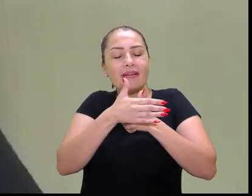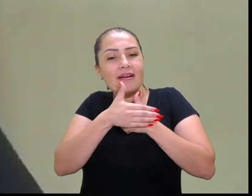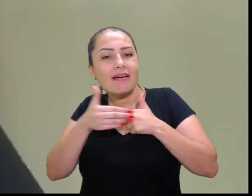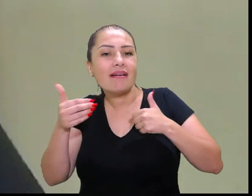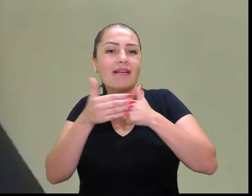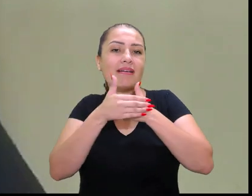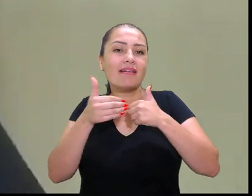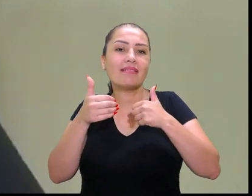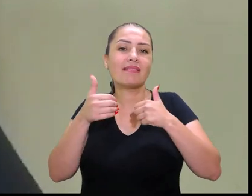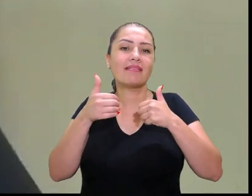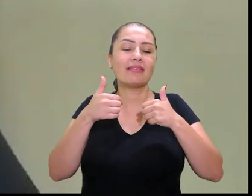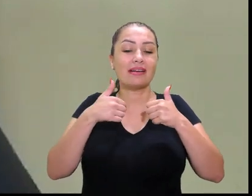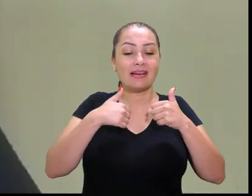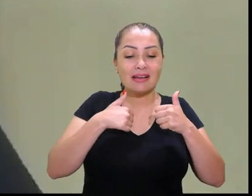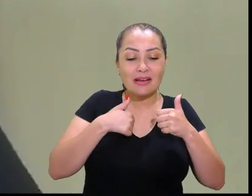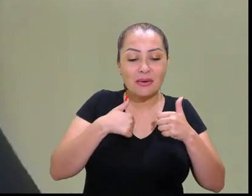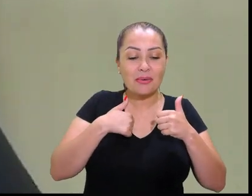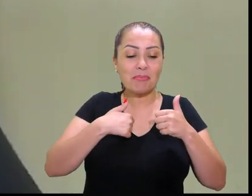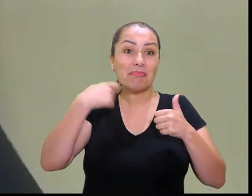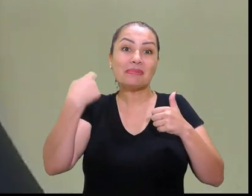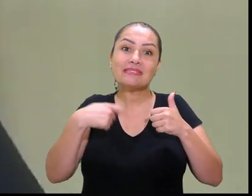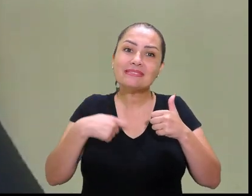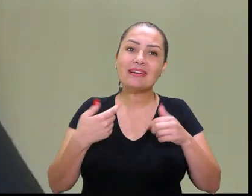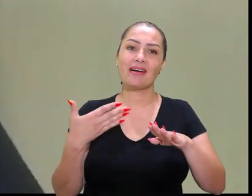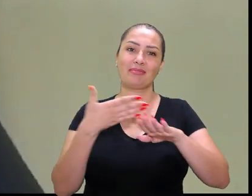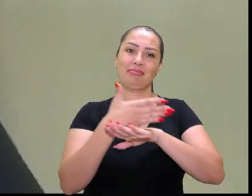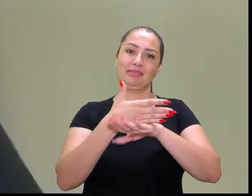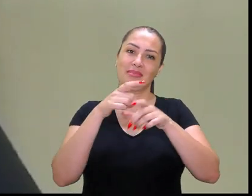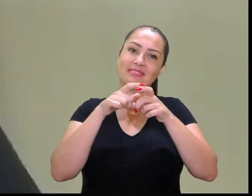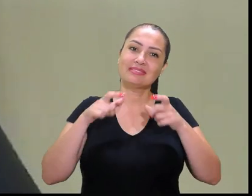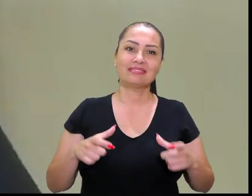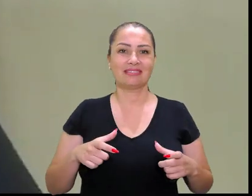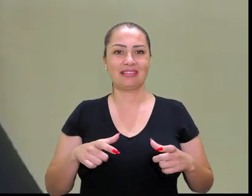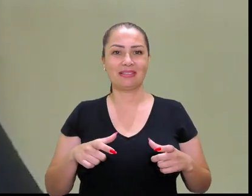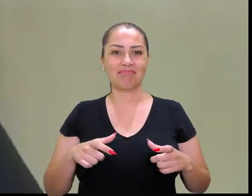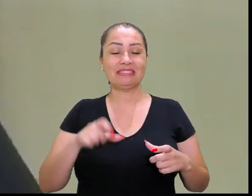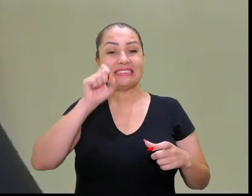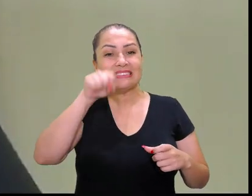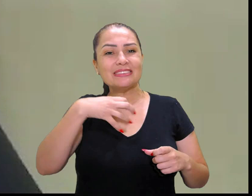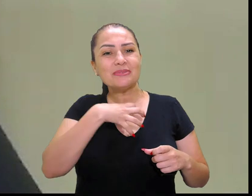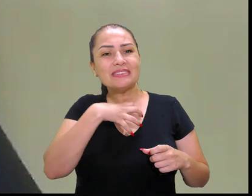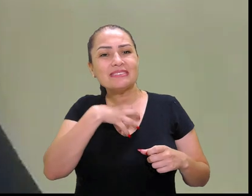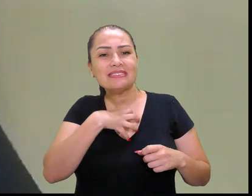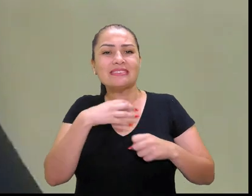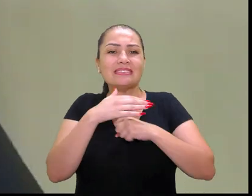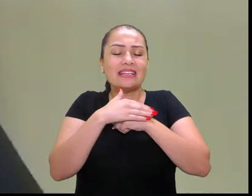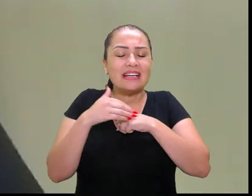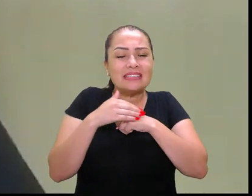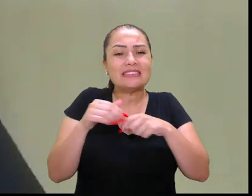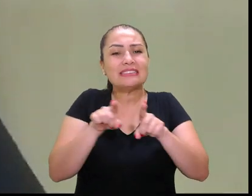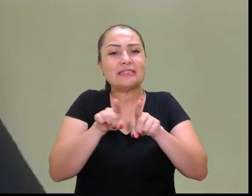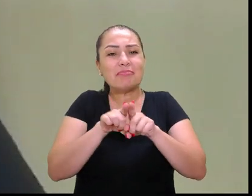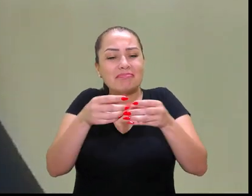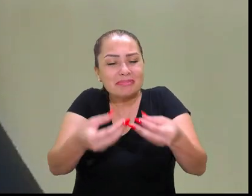eu necessitava desse ambiente que me acolhesse e que trouxesse para